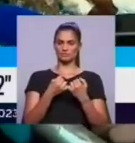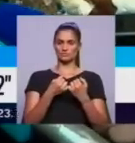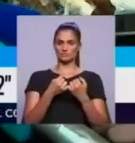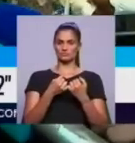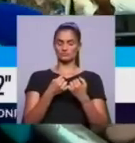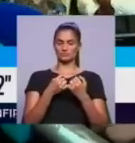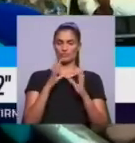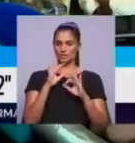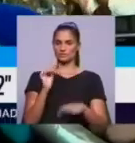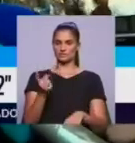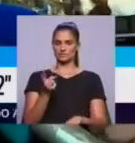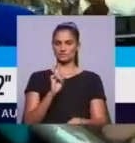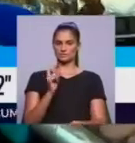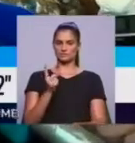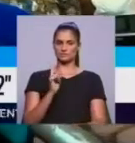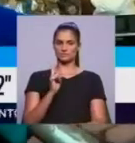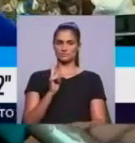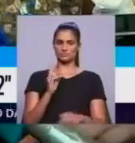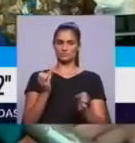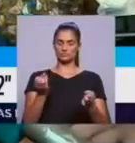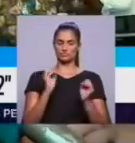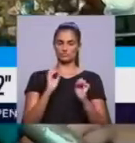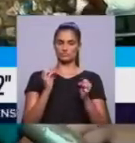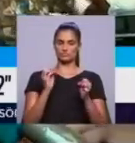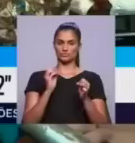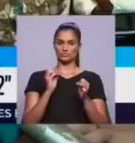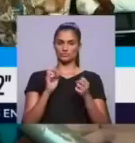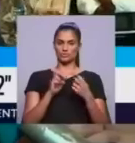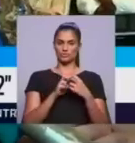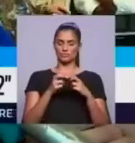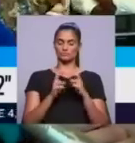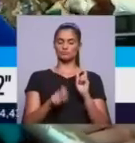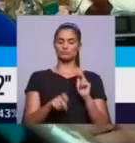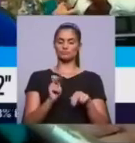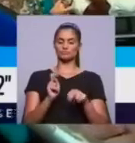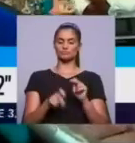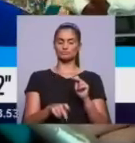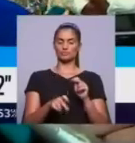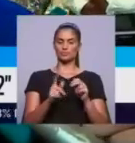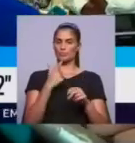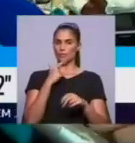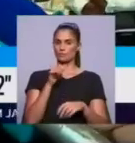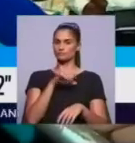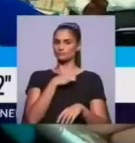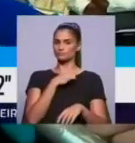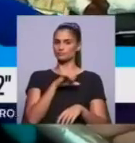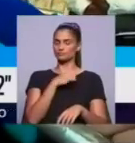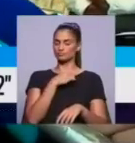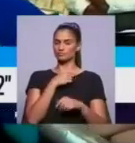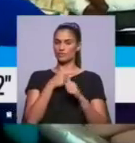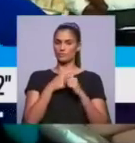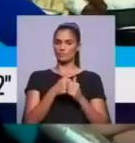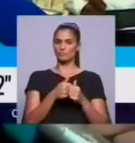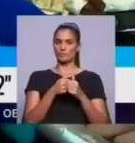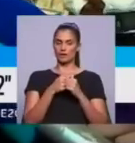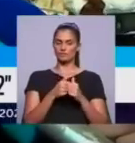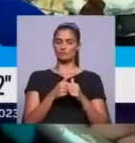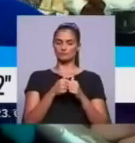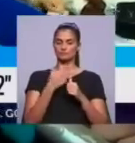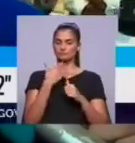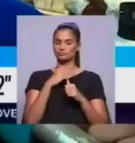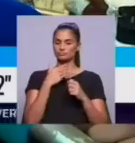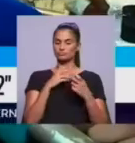longe para não correr muitos riscos mas não pode ignorar que tem direito acompanhando minimamente